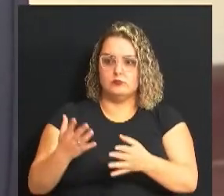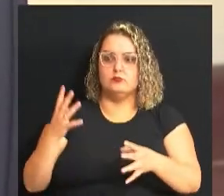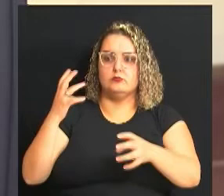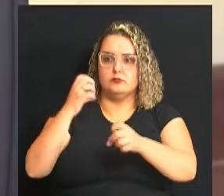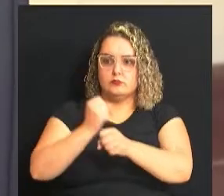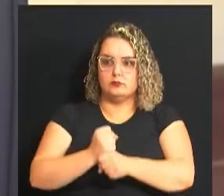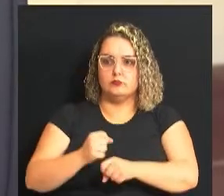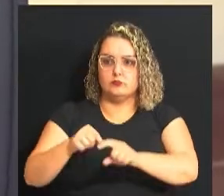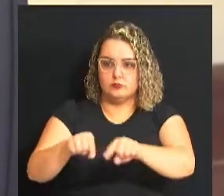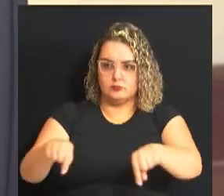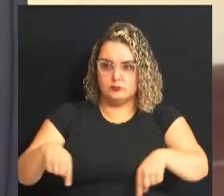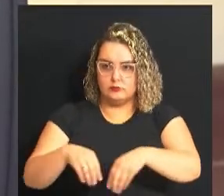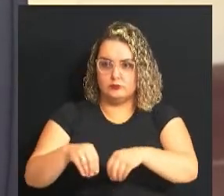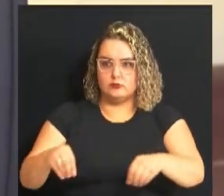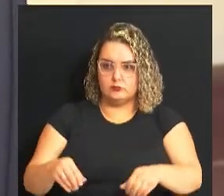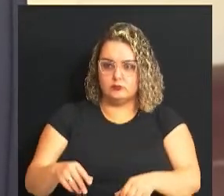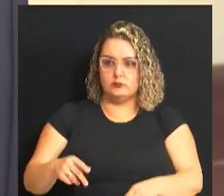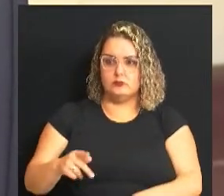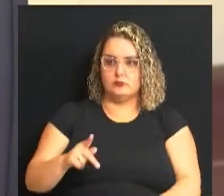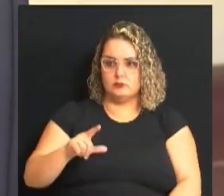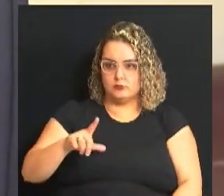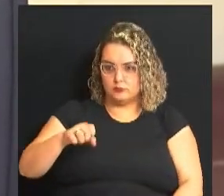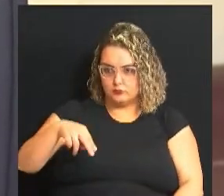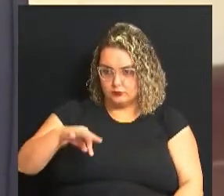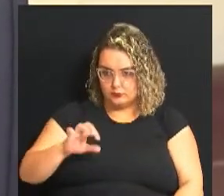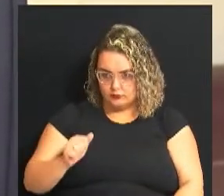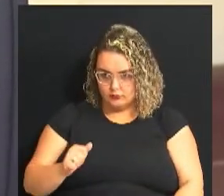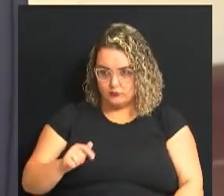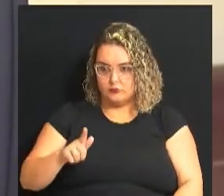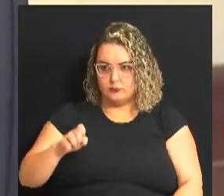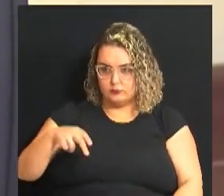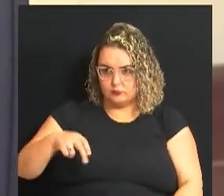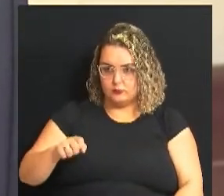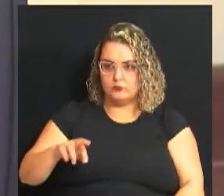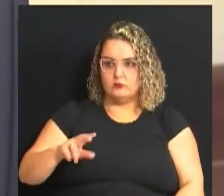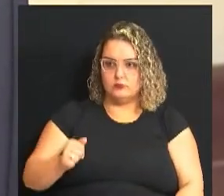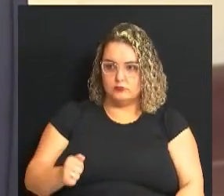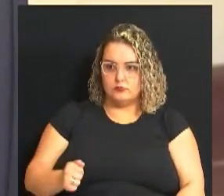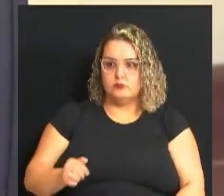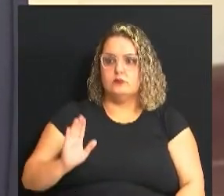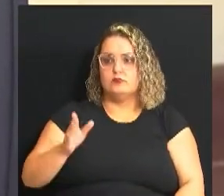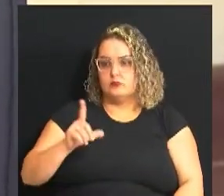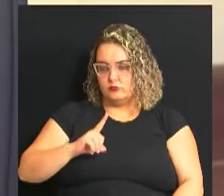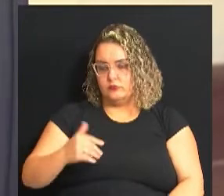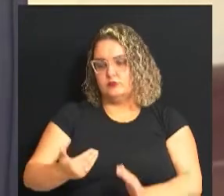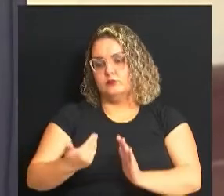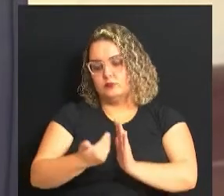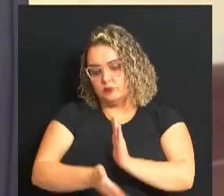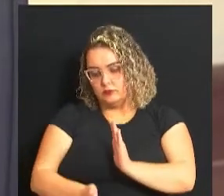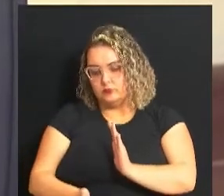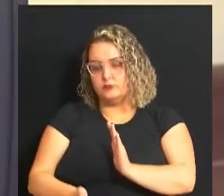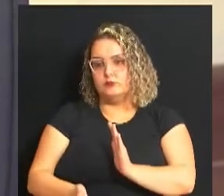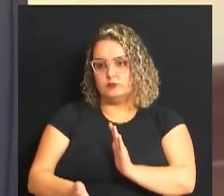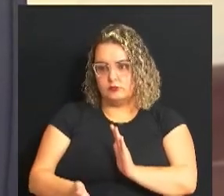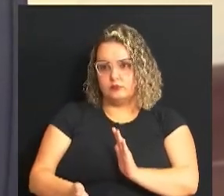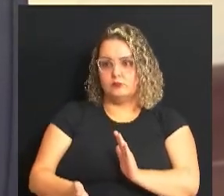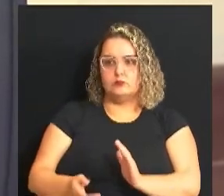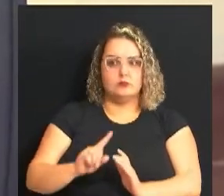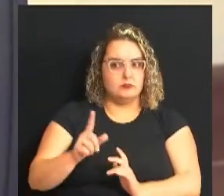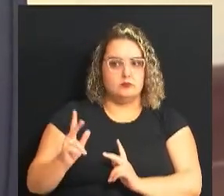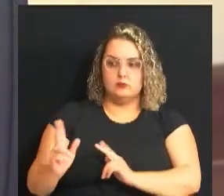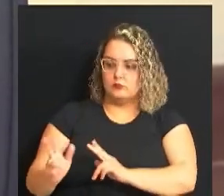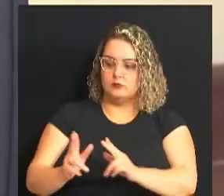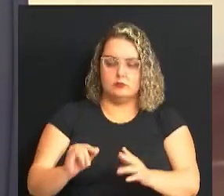lote dela. A planta genérica de valores já tem uma depreciação para as áreas de ocupação, ela não é o mesmo valor dos demais imóveis